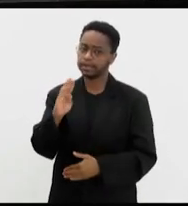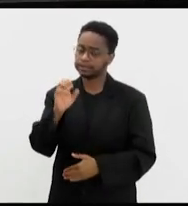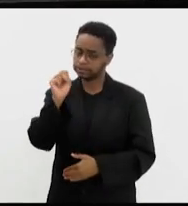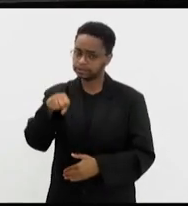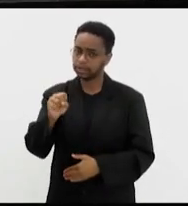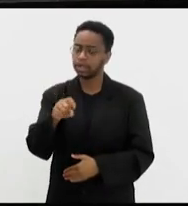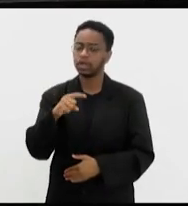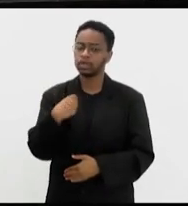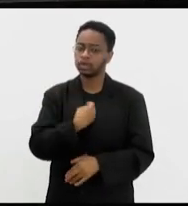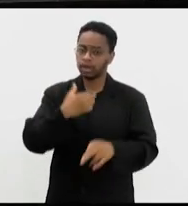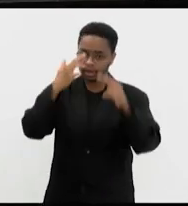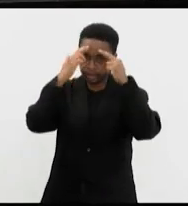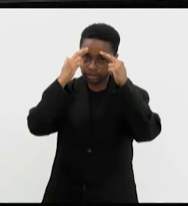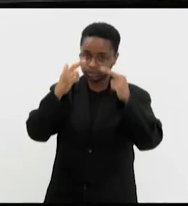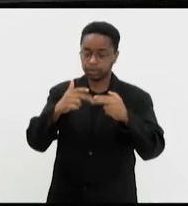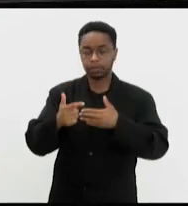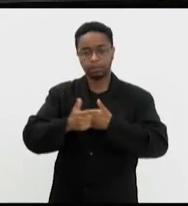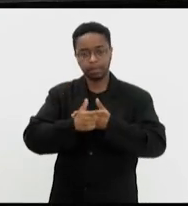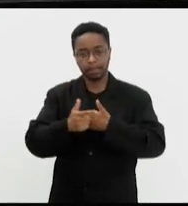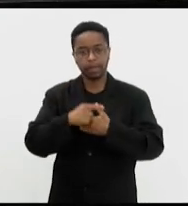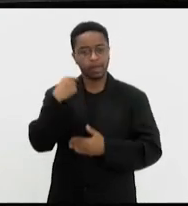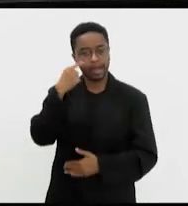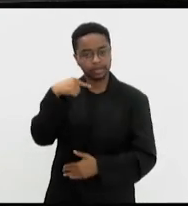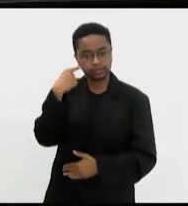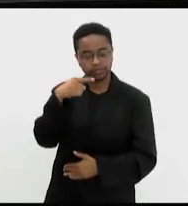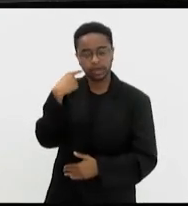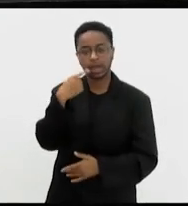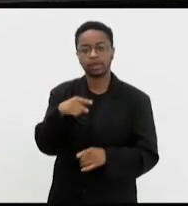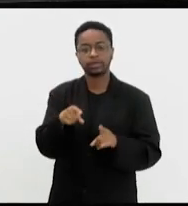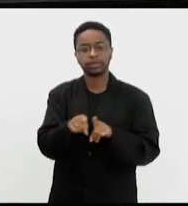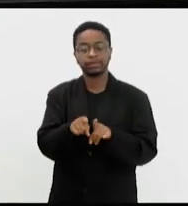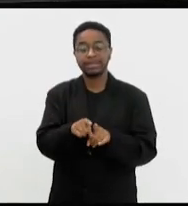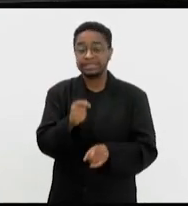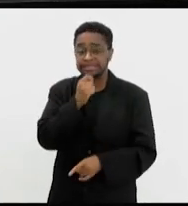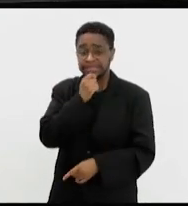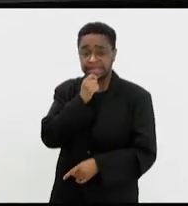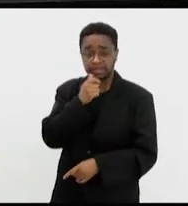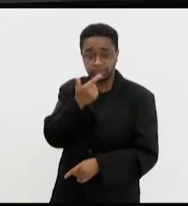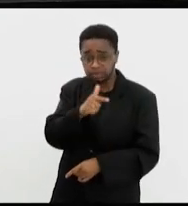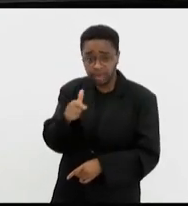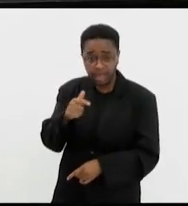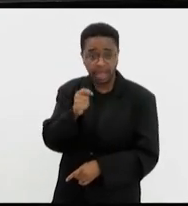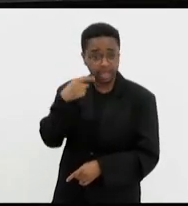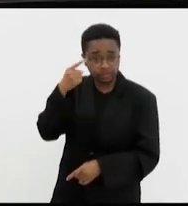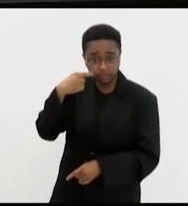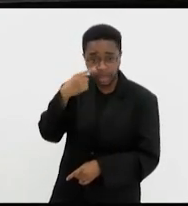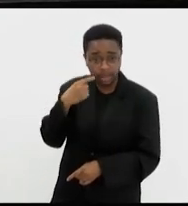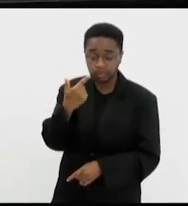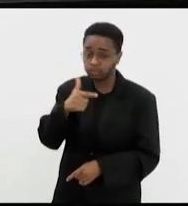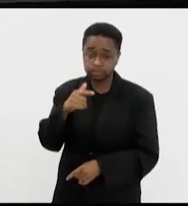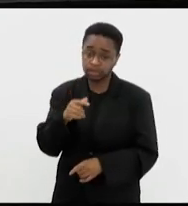nós respeitamos a função de advogado sem o advogado não existe democracia